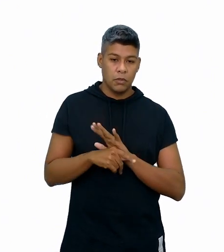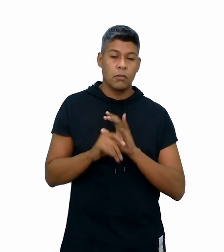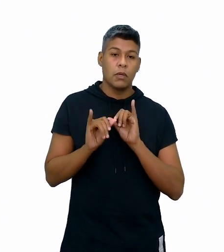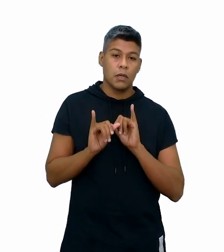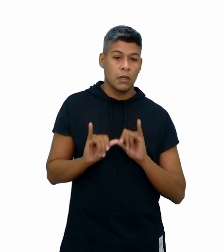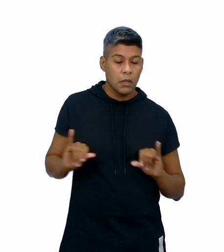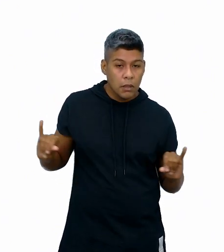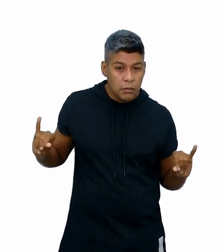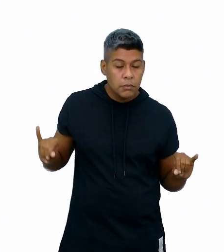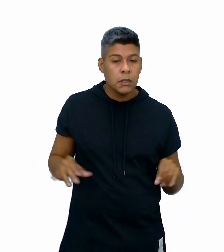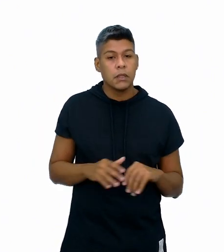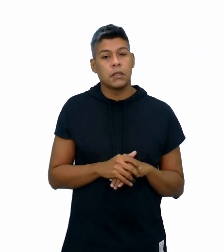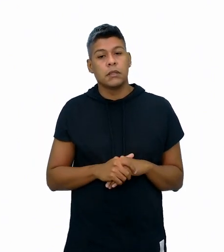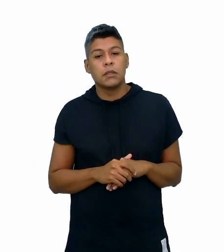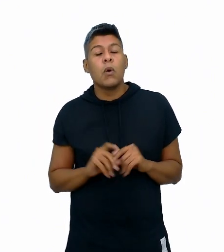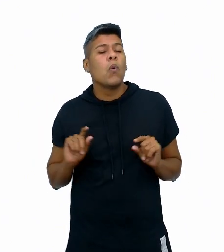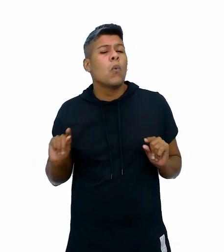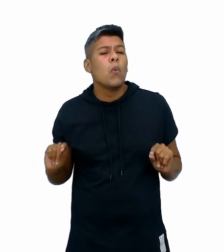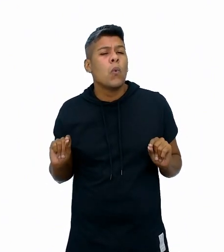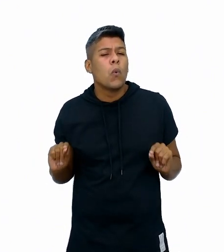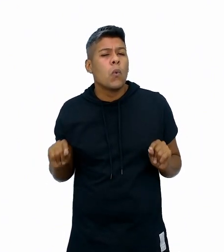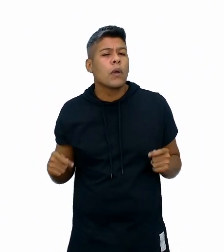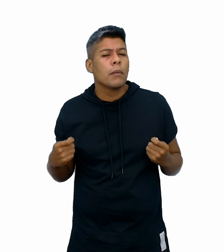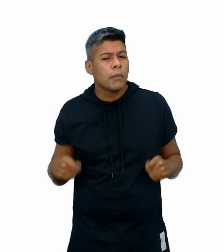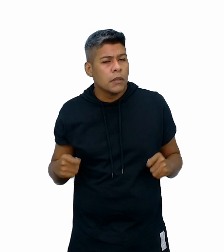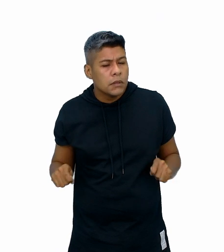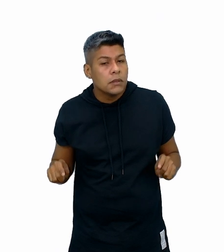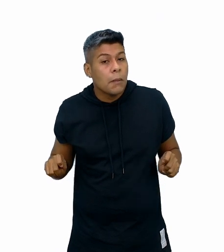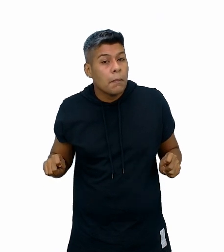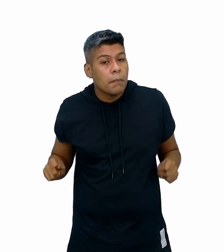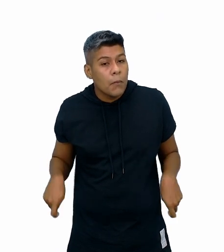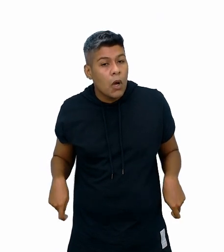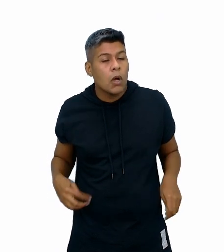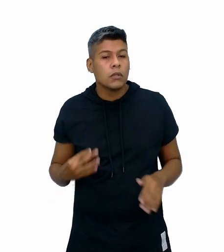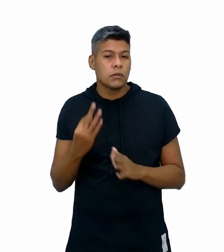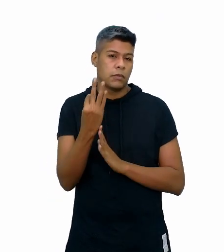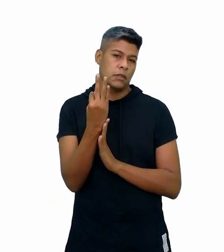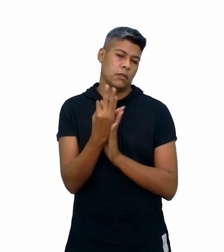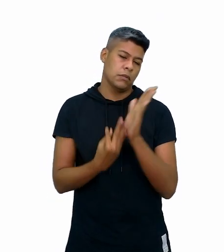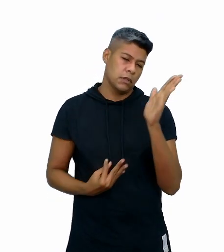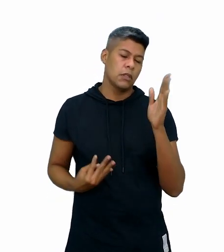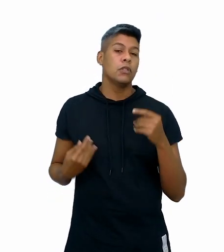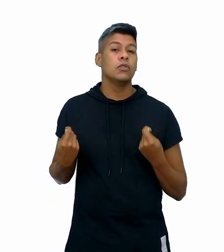campanha, né, o que eles precisam possibilitar, né, o texto precisa